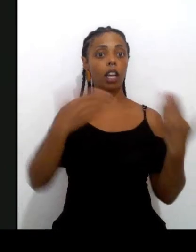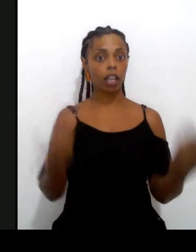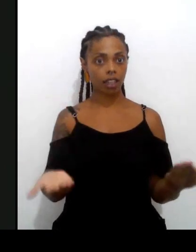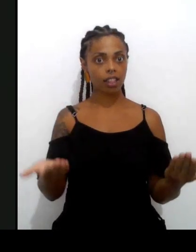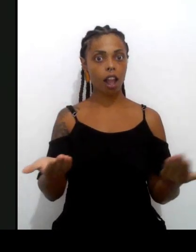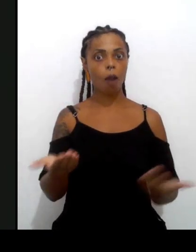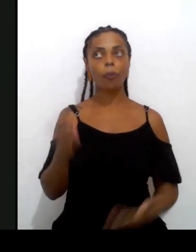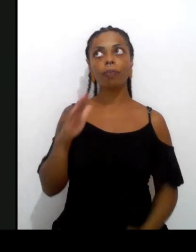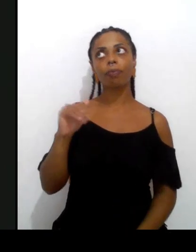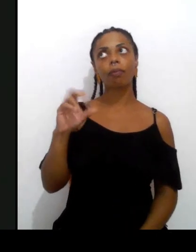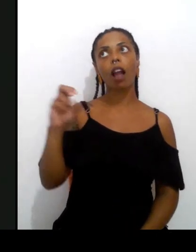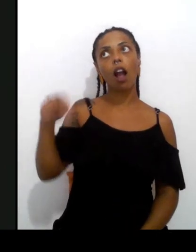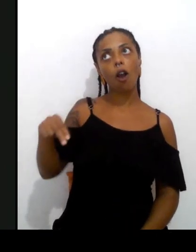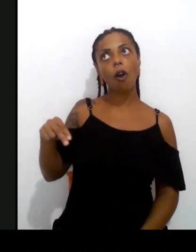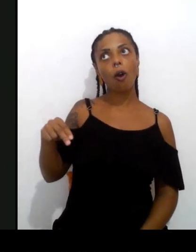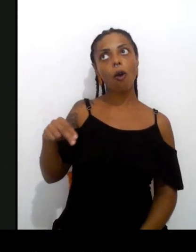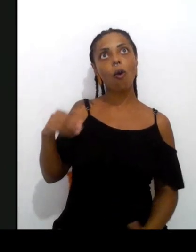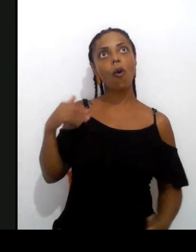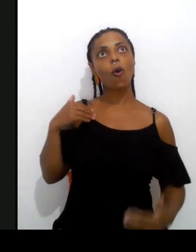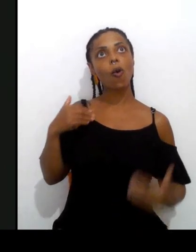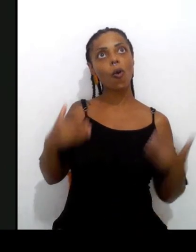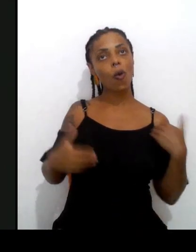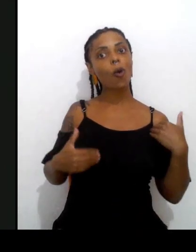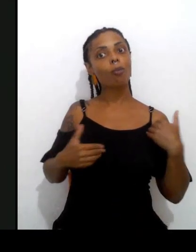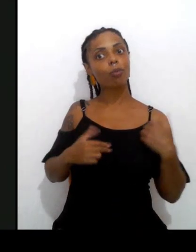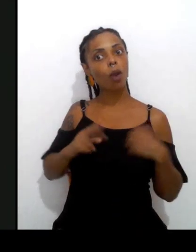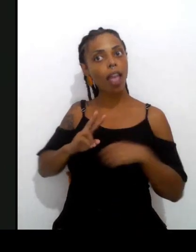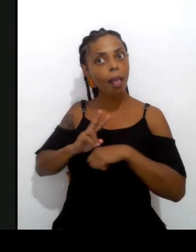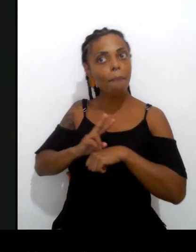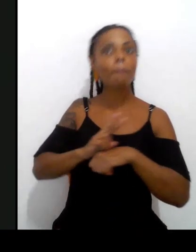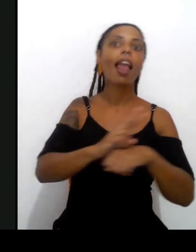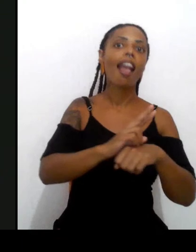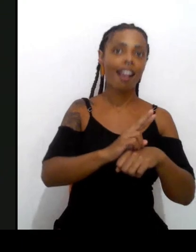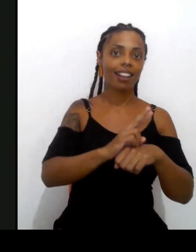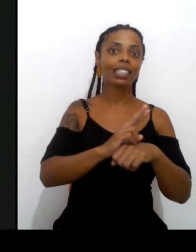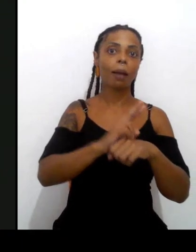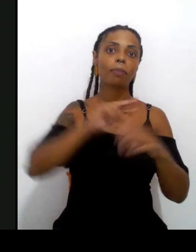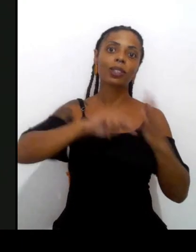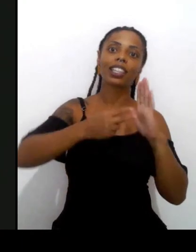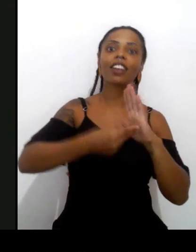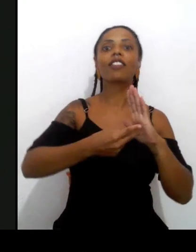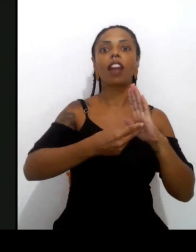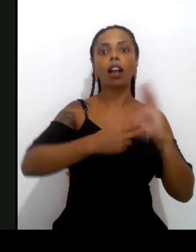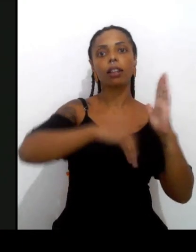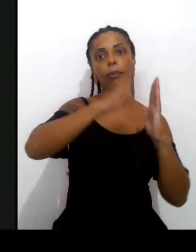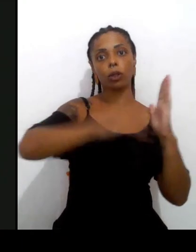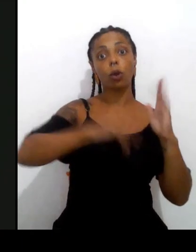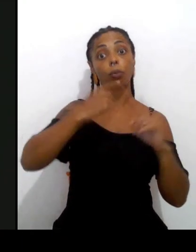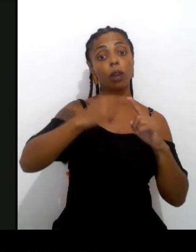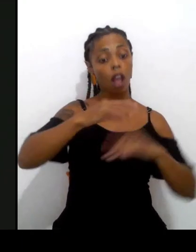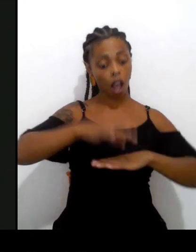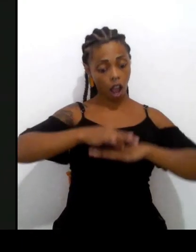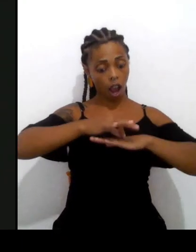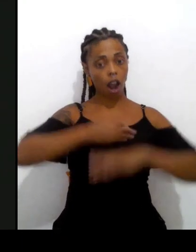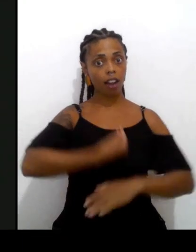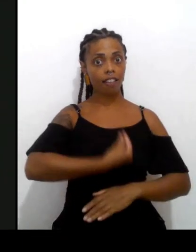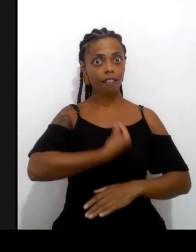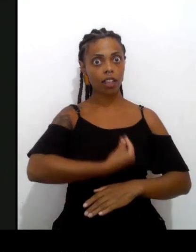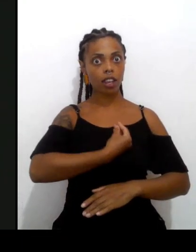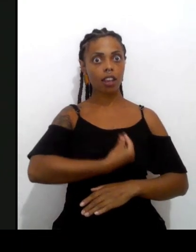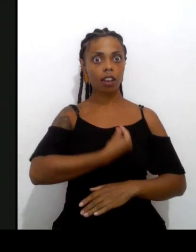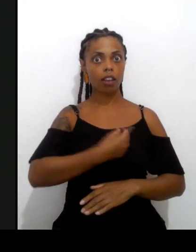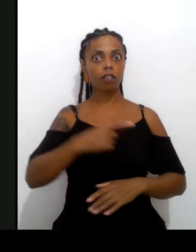corpo ao signo material de sua pintura como carne viva a flor da pele